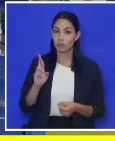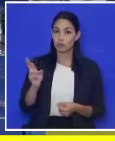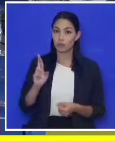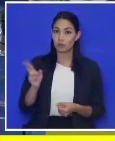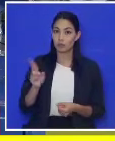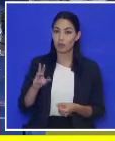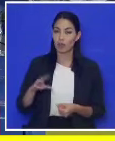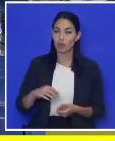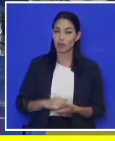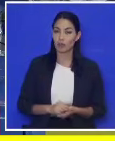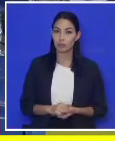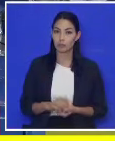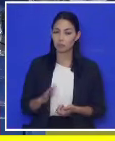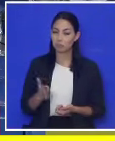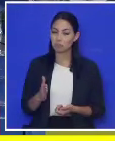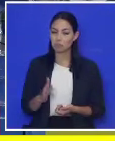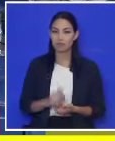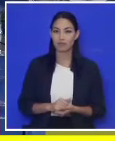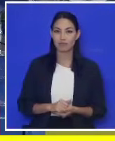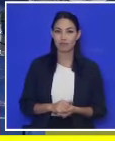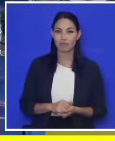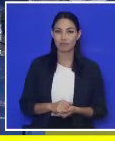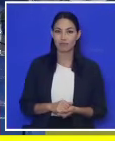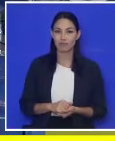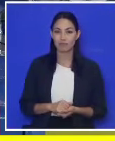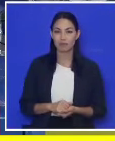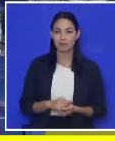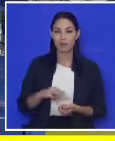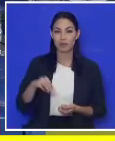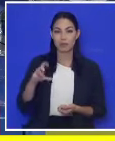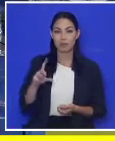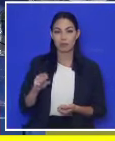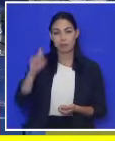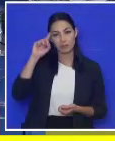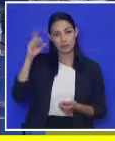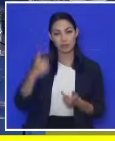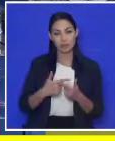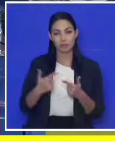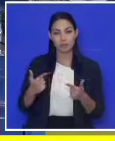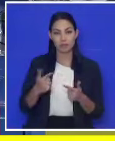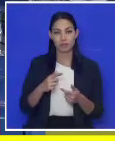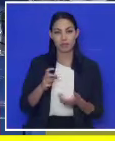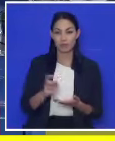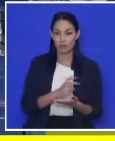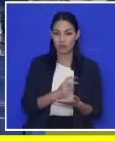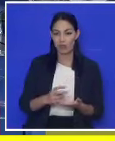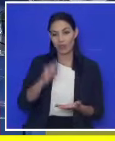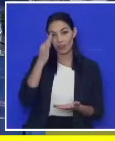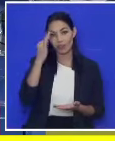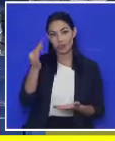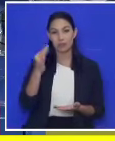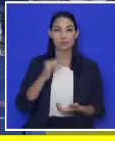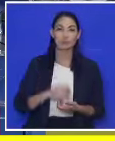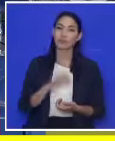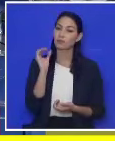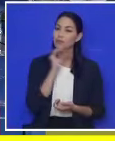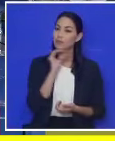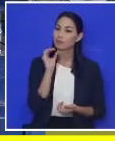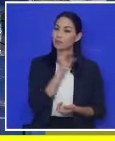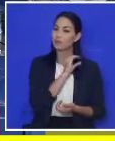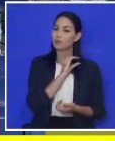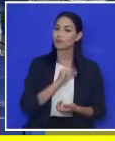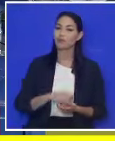R$ 2.900.000. Ainda hoje, tem Mega Sena, tem Loto Fácil, Dia de Sorte e Quina. Fique atento à nossa